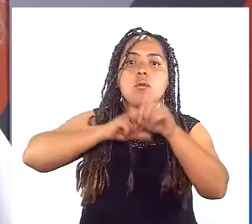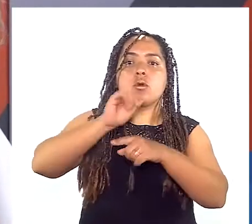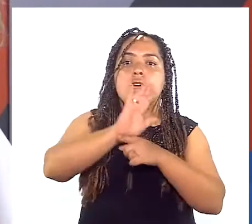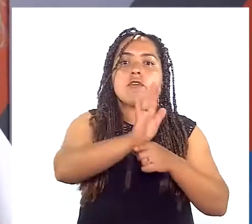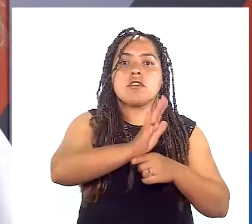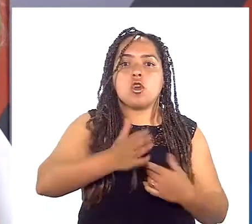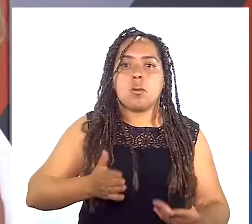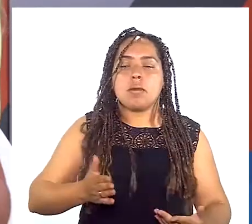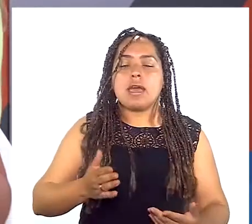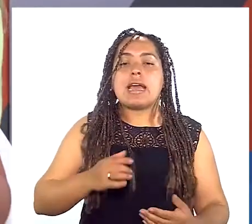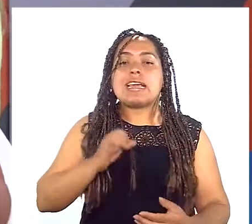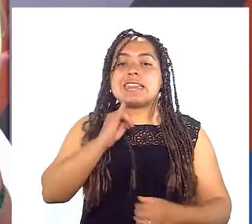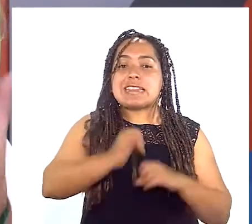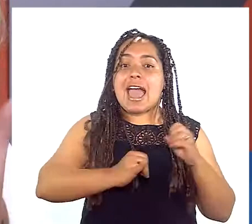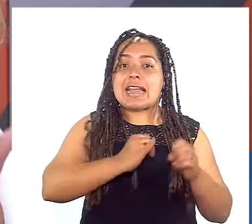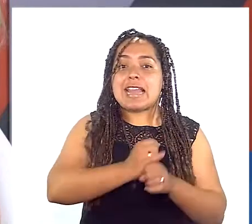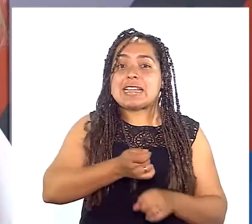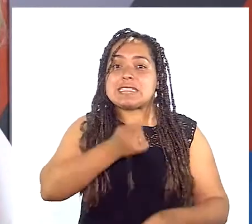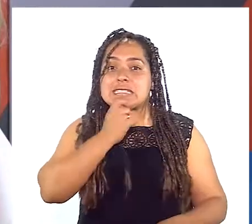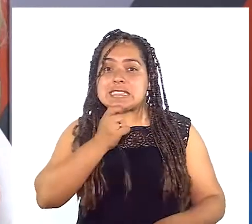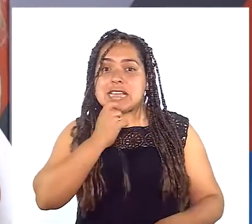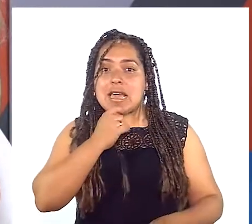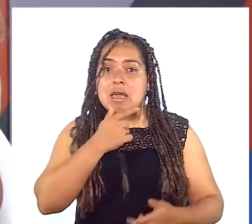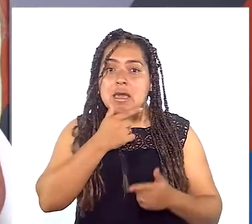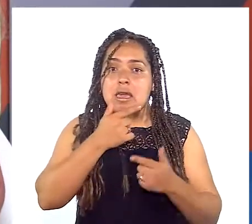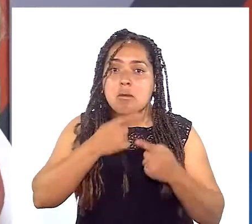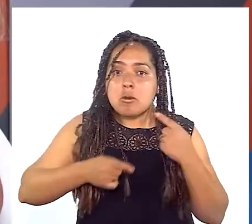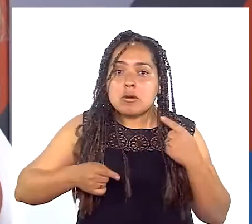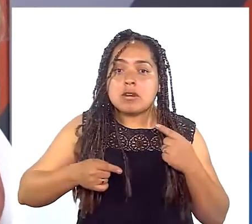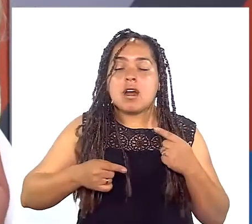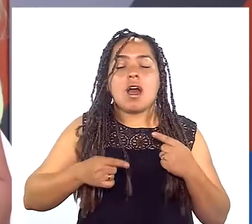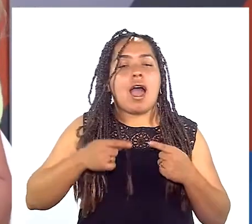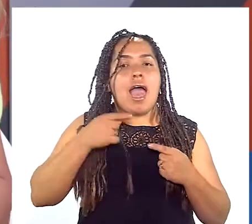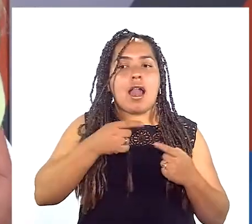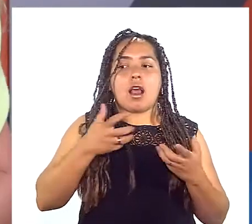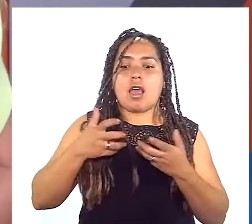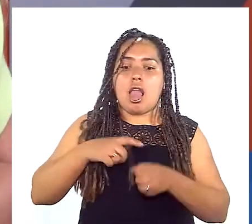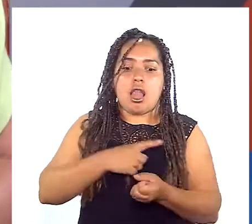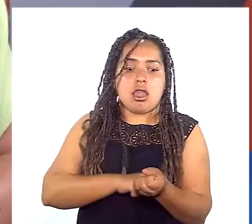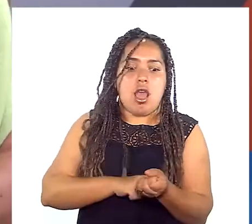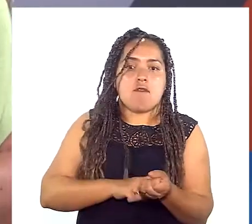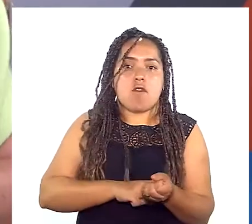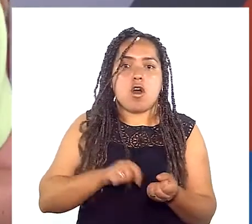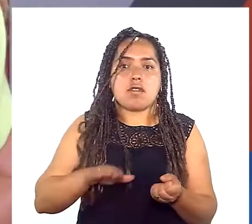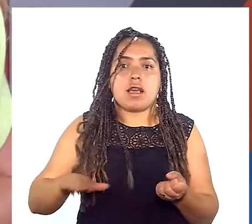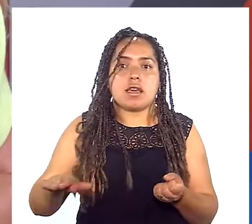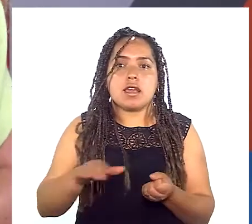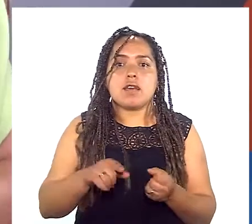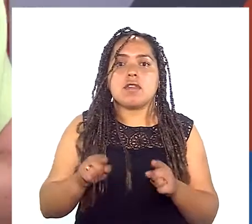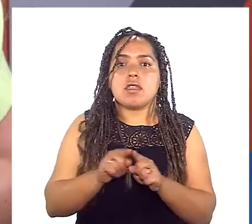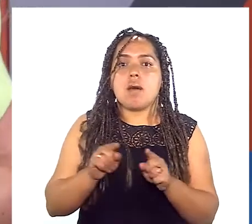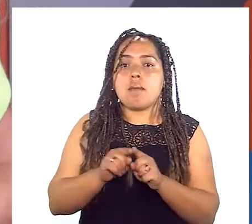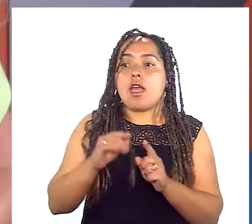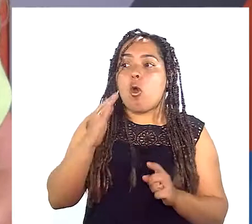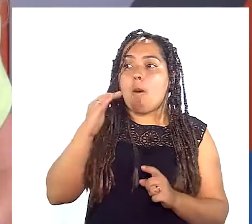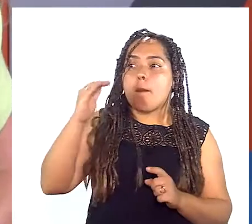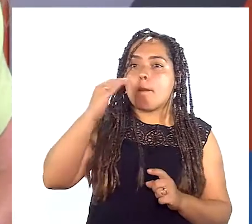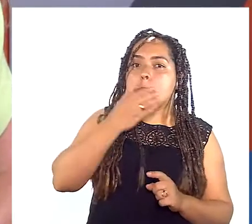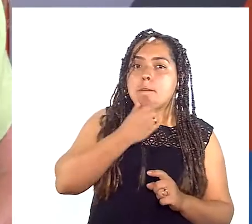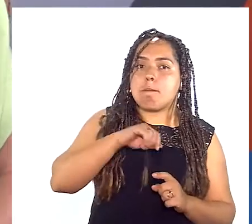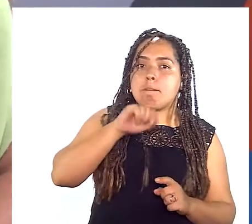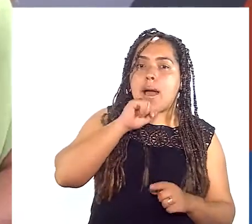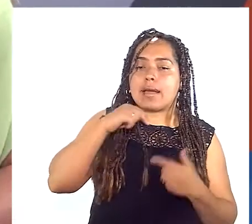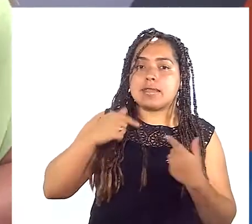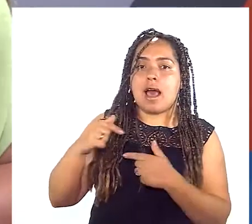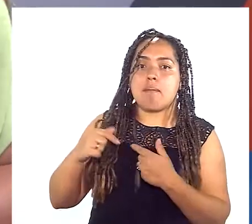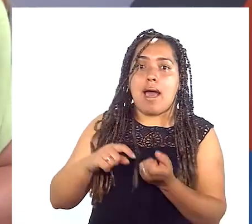quando a internet cai, as crianças começam num nervosismo, e isso eu acho que é uma reação em cadeia. A criança começa a ficar